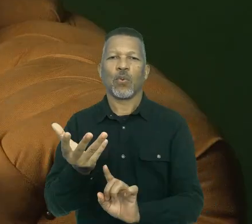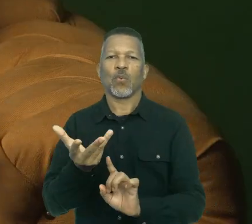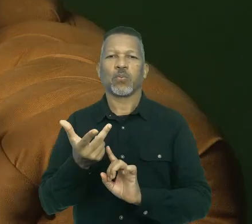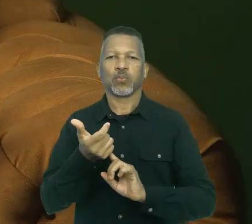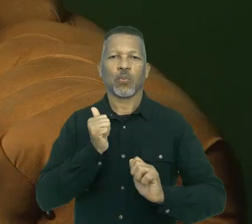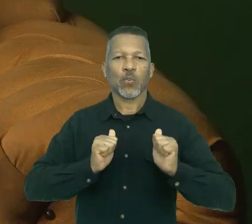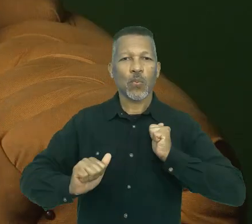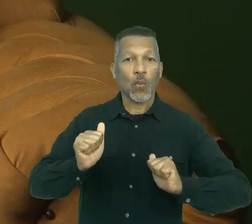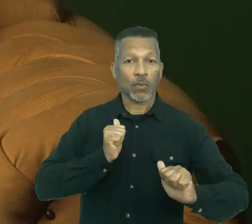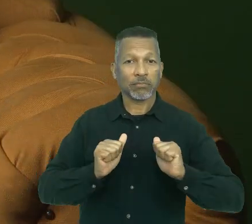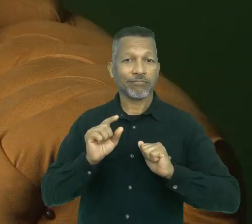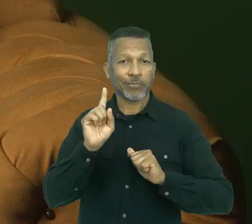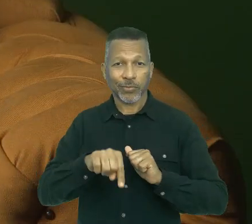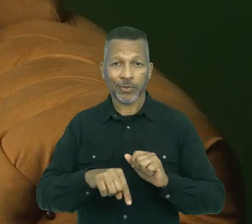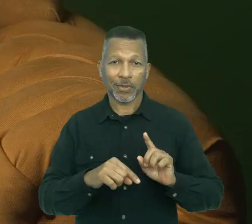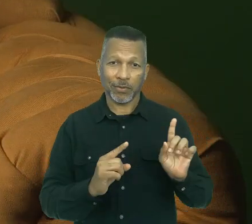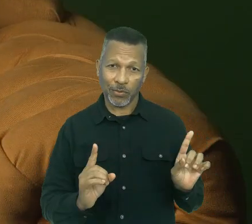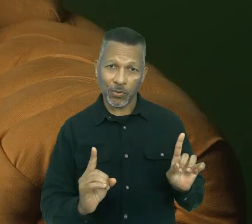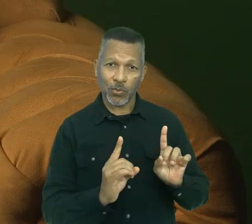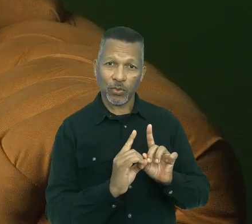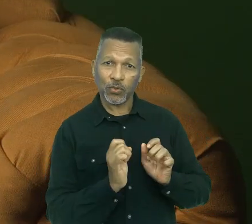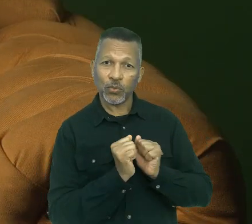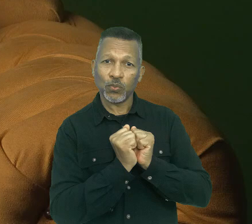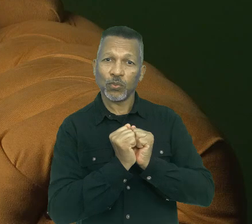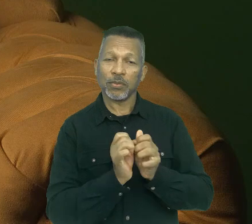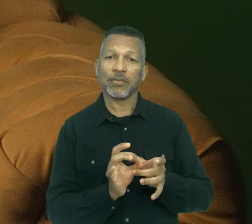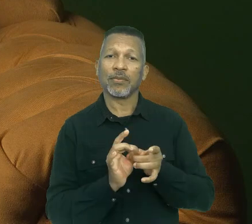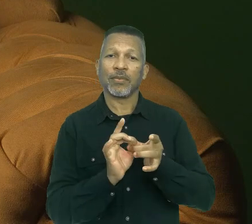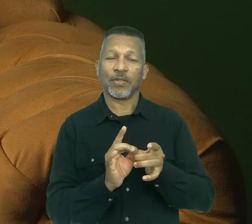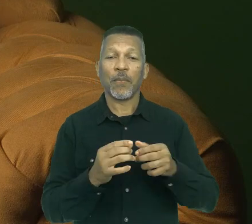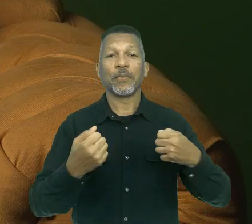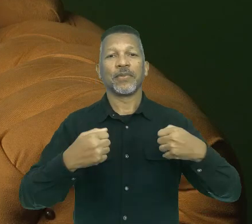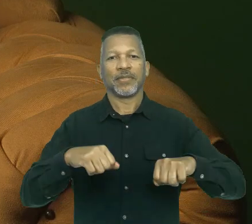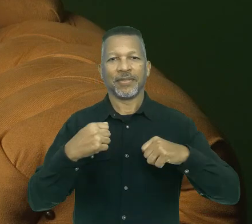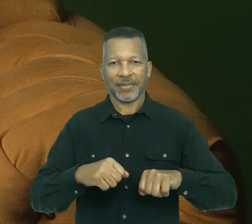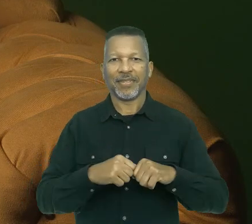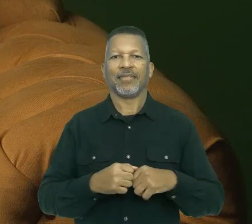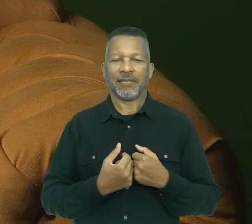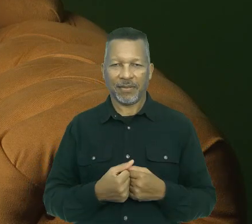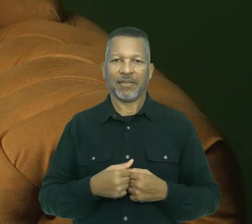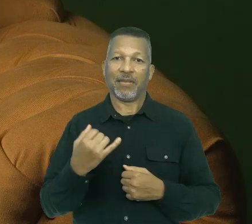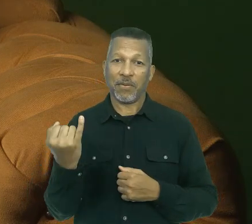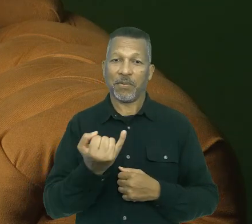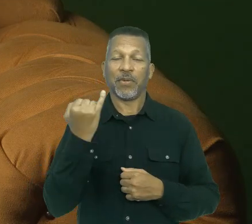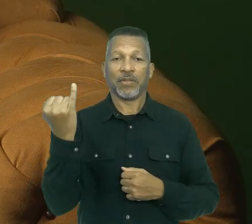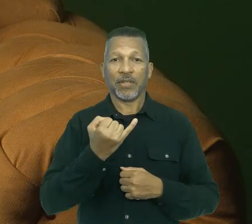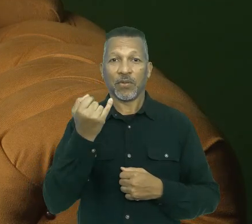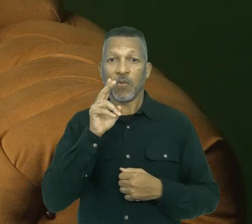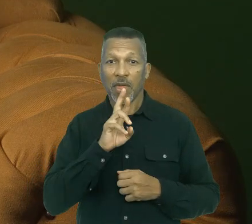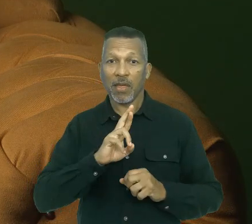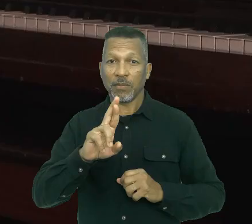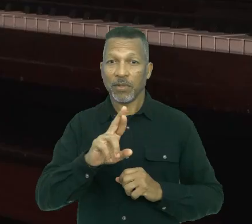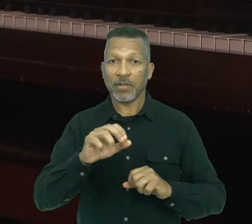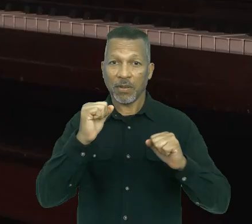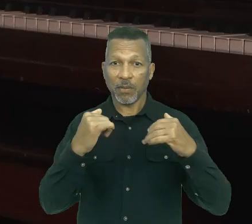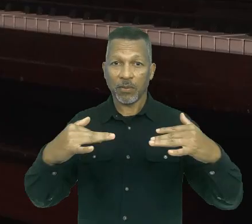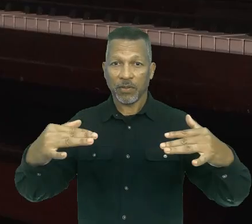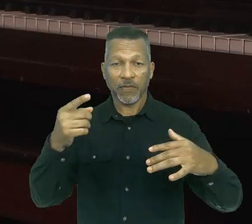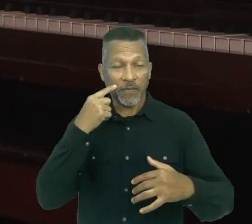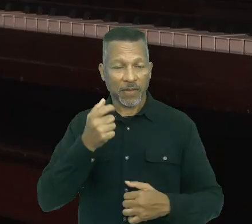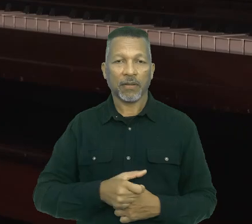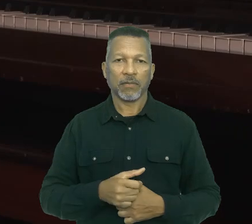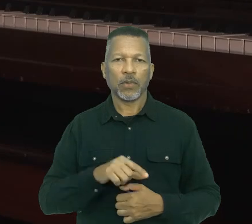Uma coisa não anda sem a outra, então por isso é que a produção é tão essencial quanto o resultado que o público vê. Eu já